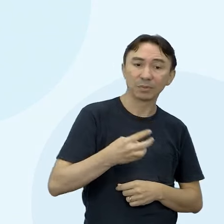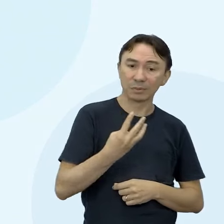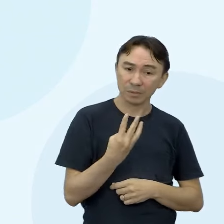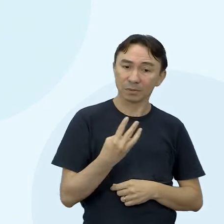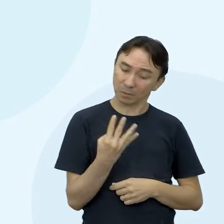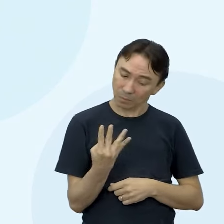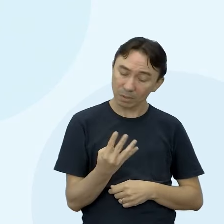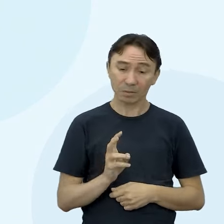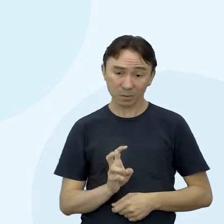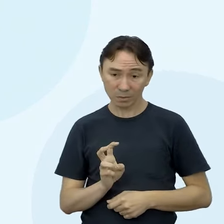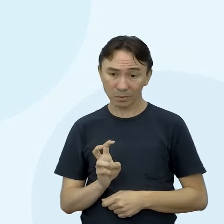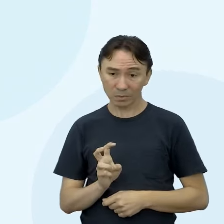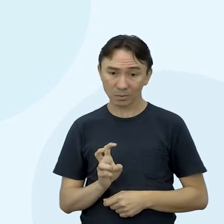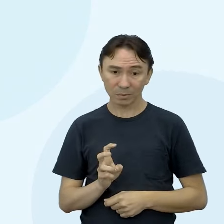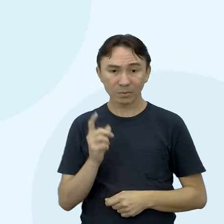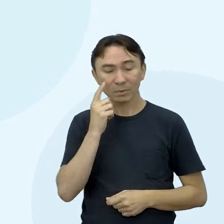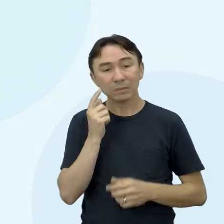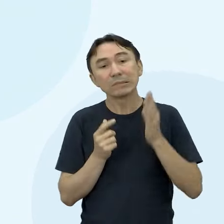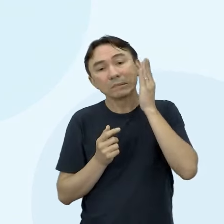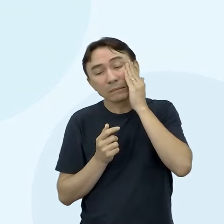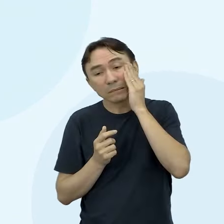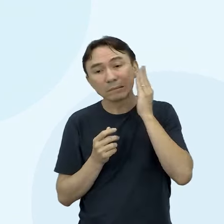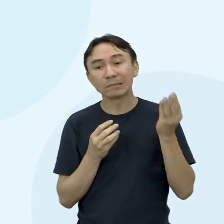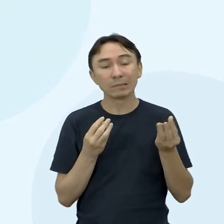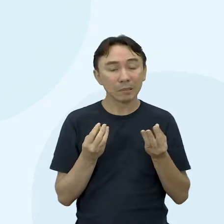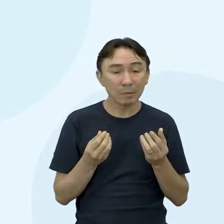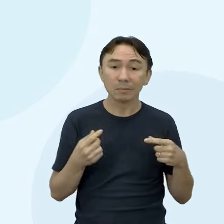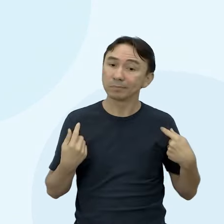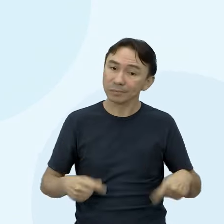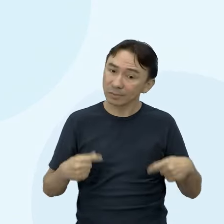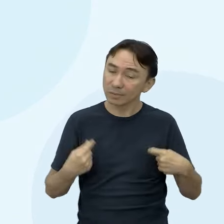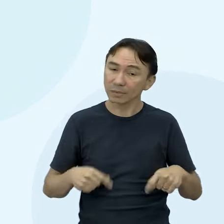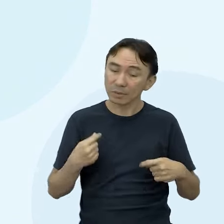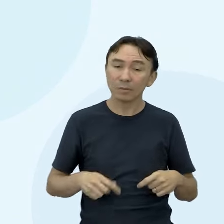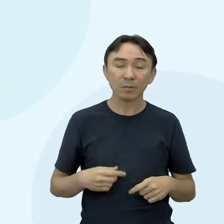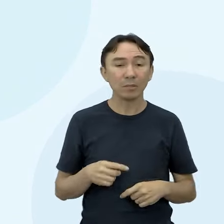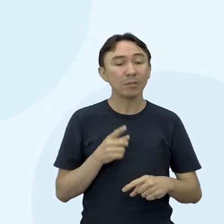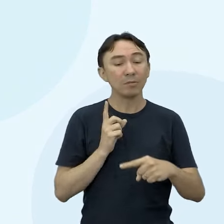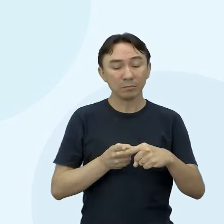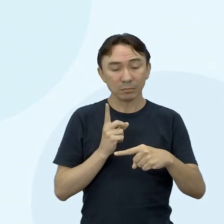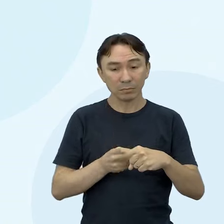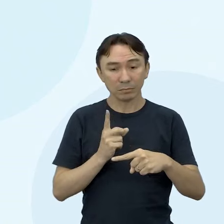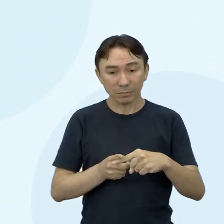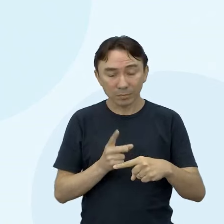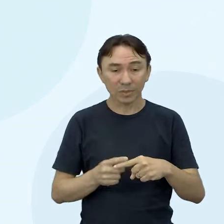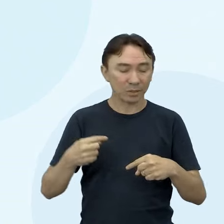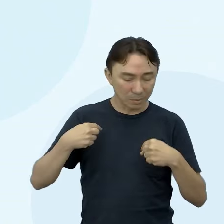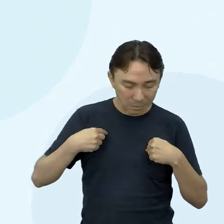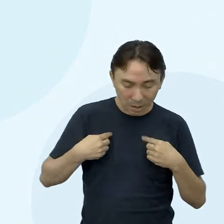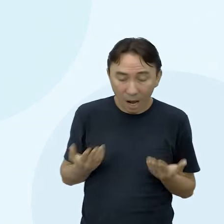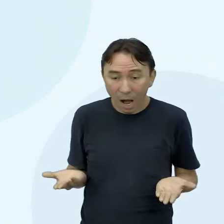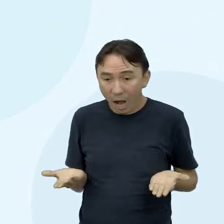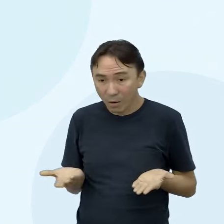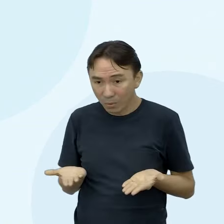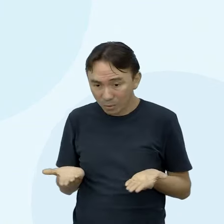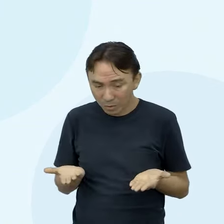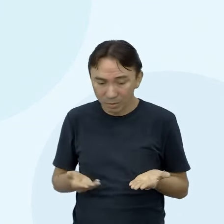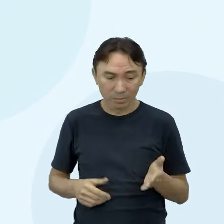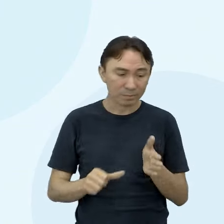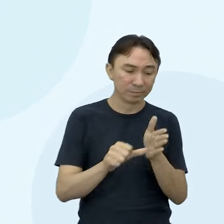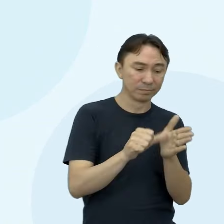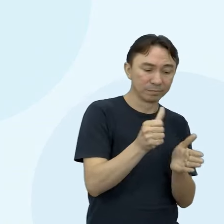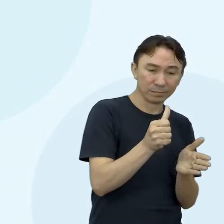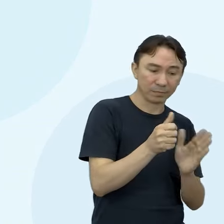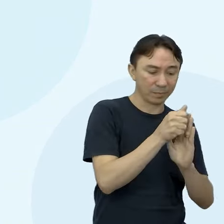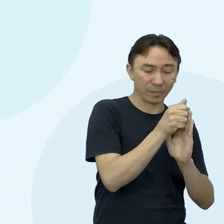atividade 5, para continuar, para entender o porquê eu estou trabalhando isso logo na primeira